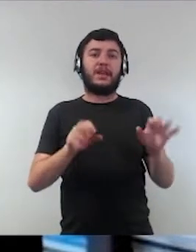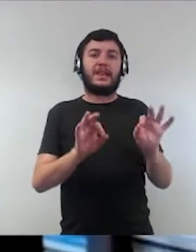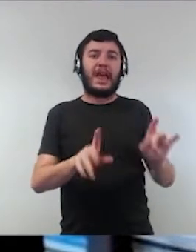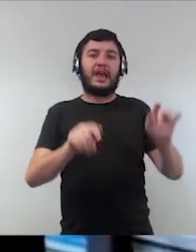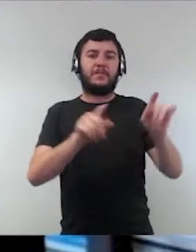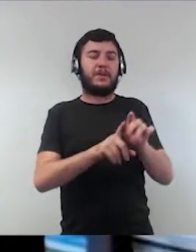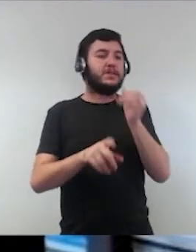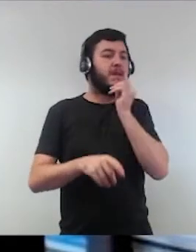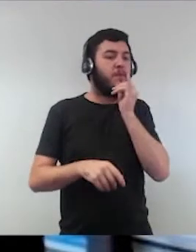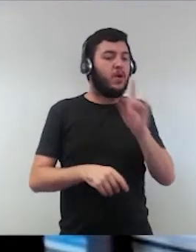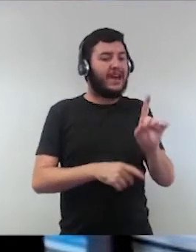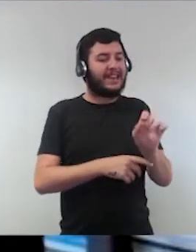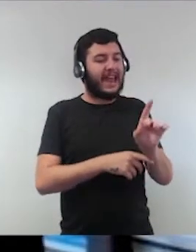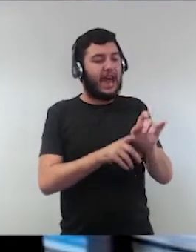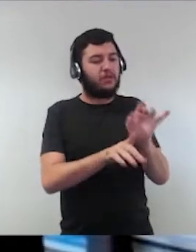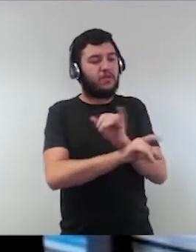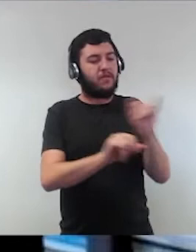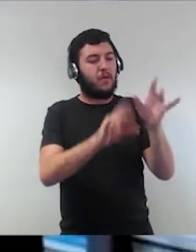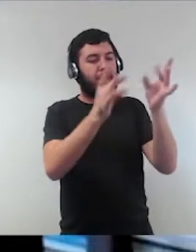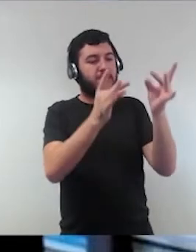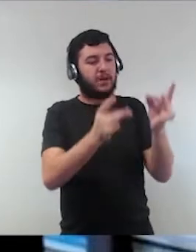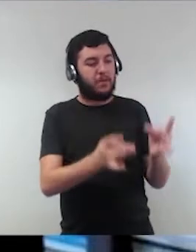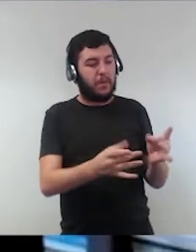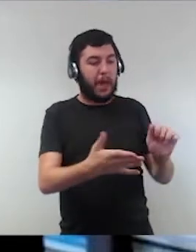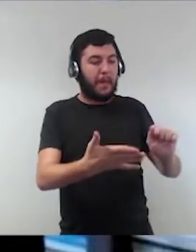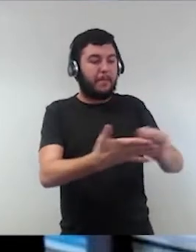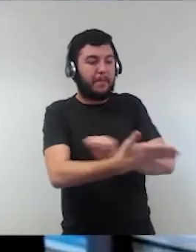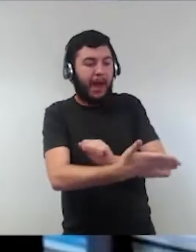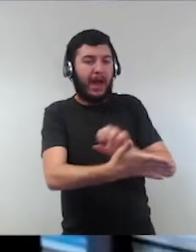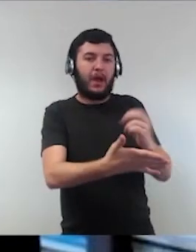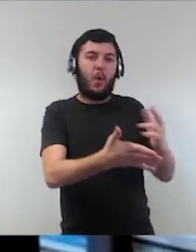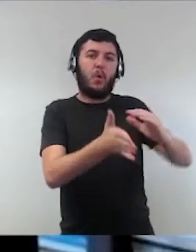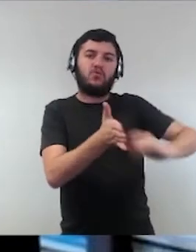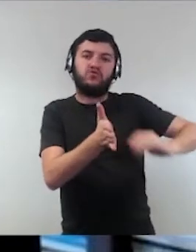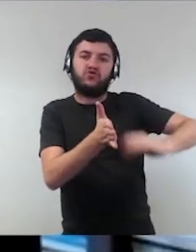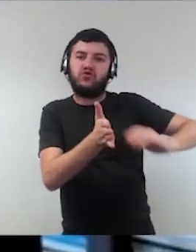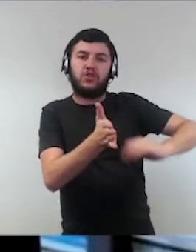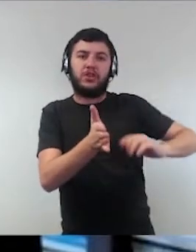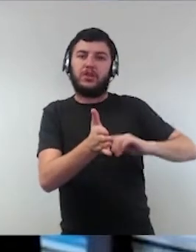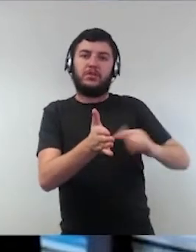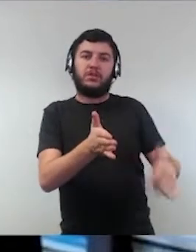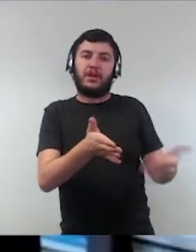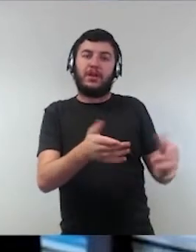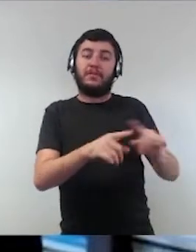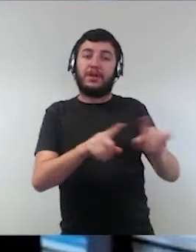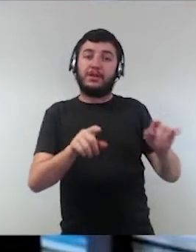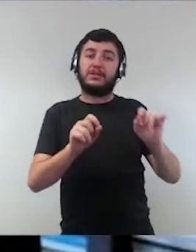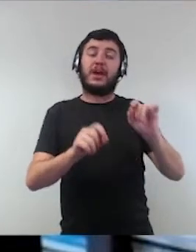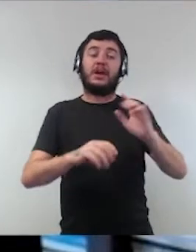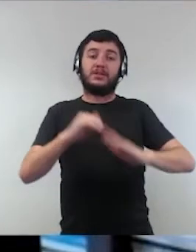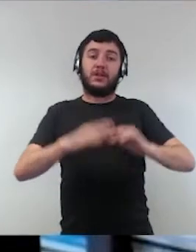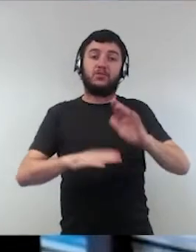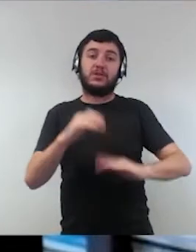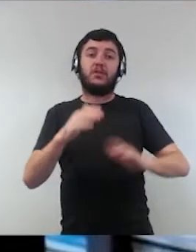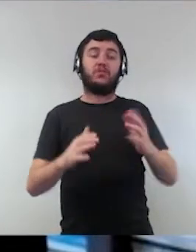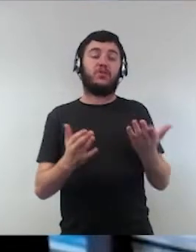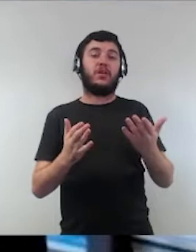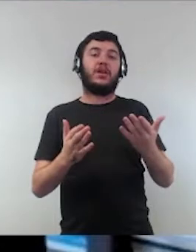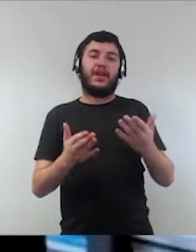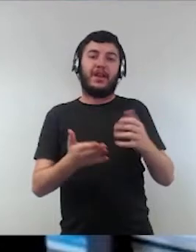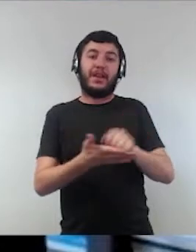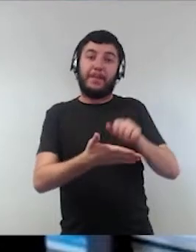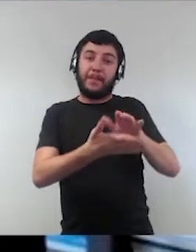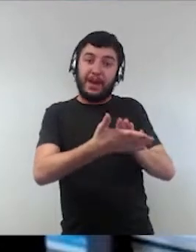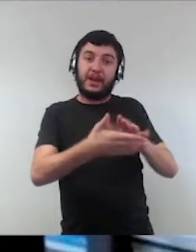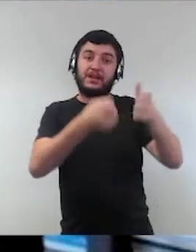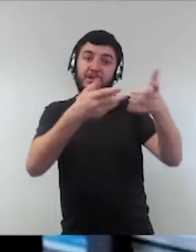que ele serve ao interesse público maior, que é a persecução penal daqueles que usam